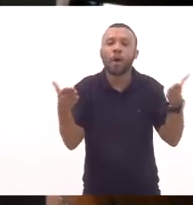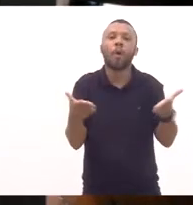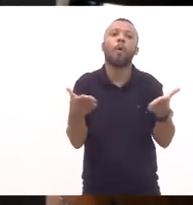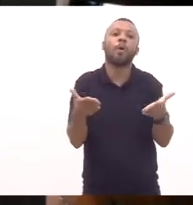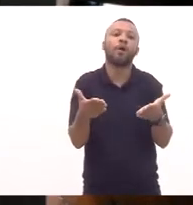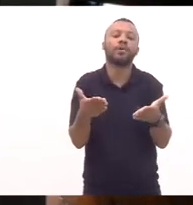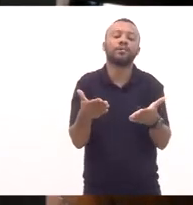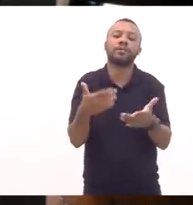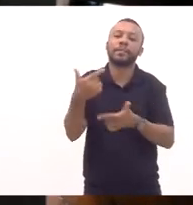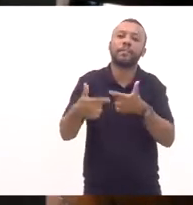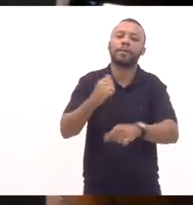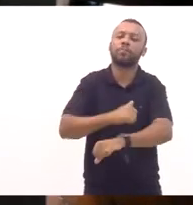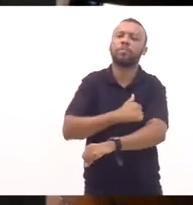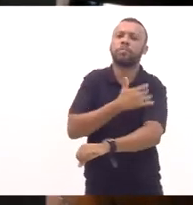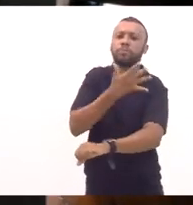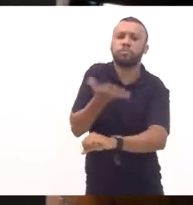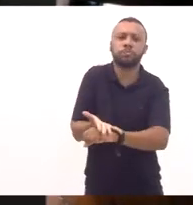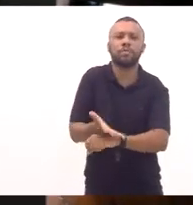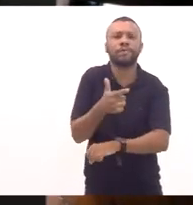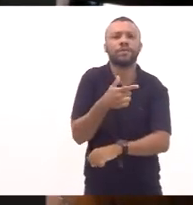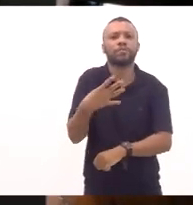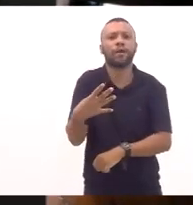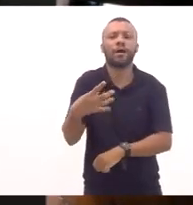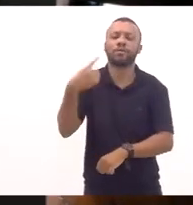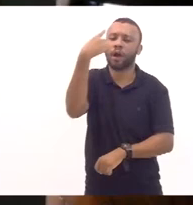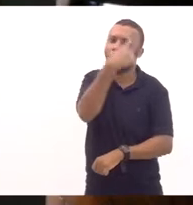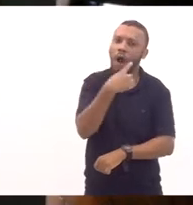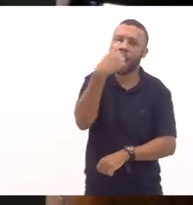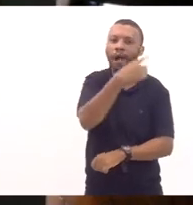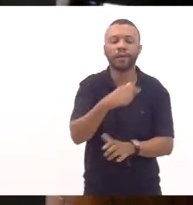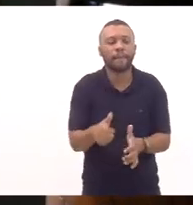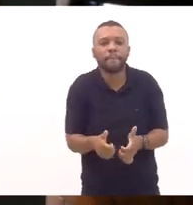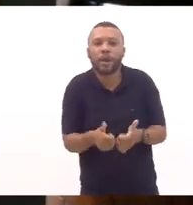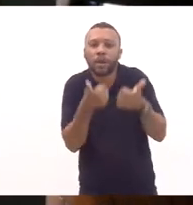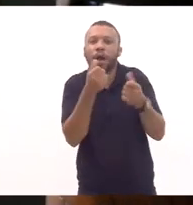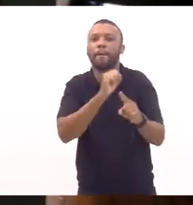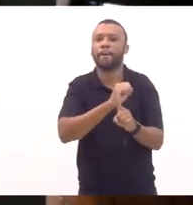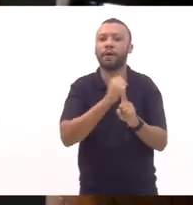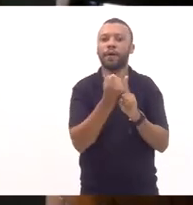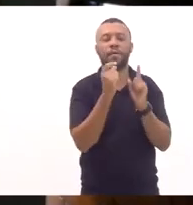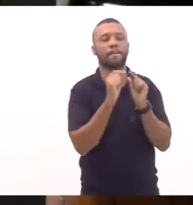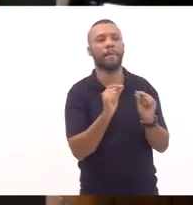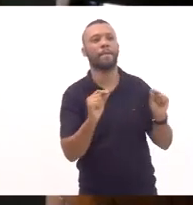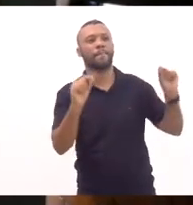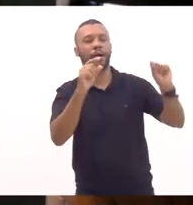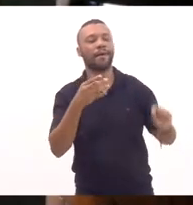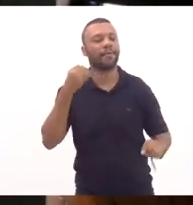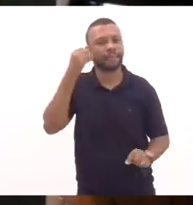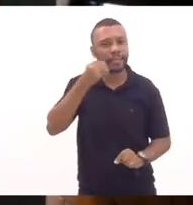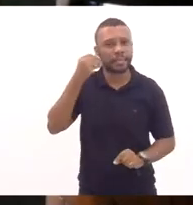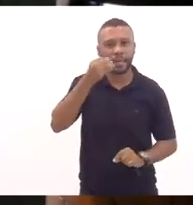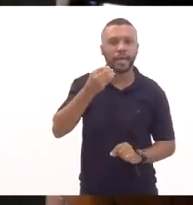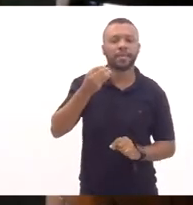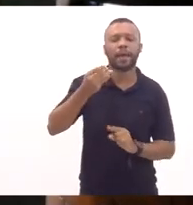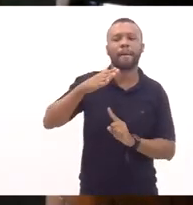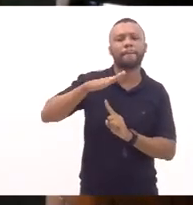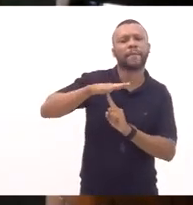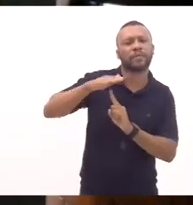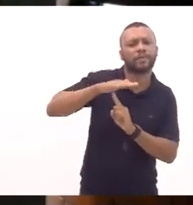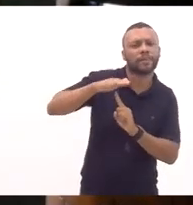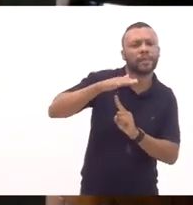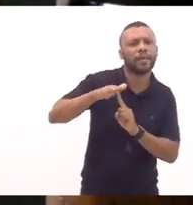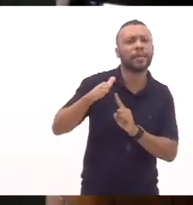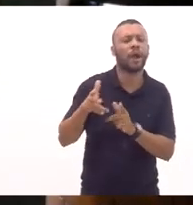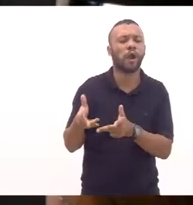trabalham 24 horas em prol do melhor para a sociedade. São pessoas que vivenciaram na pele a própria pedofilia,